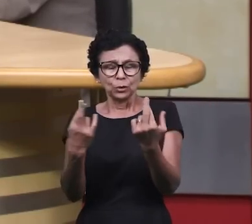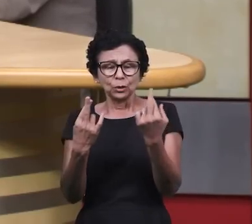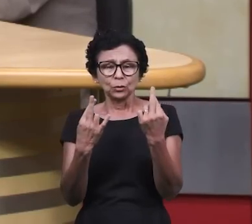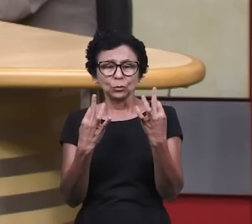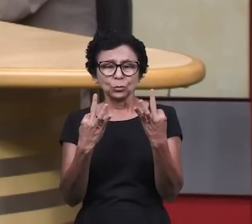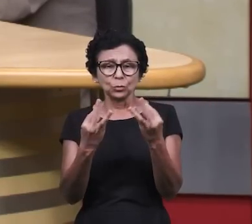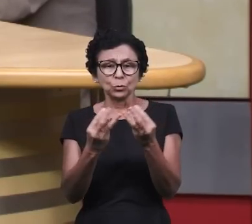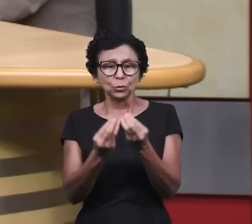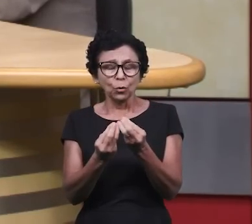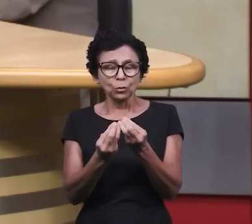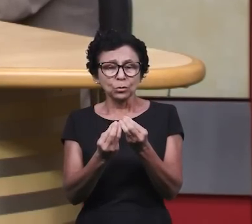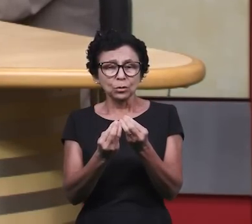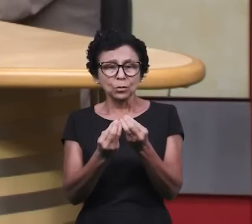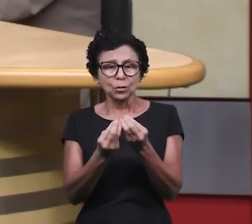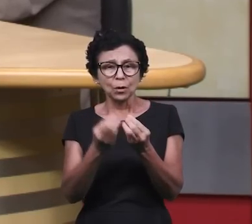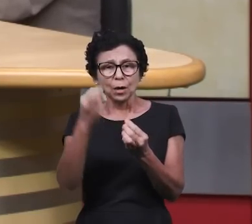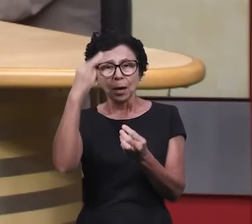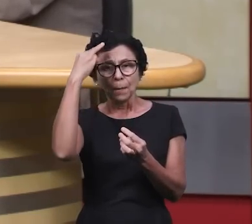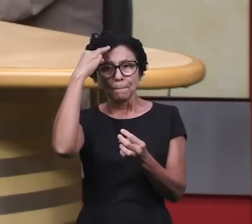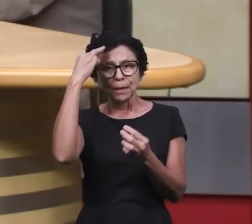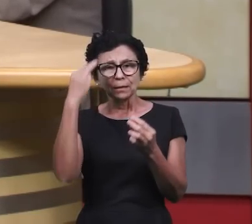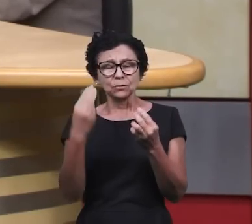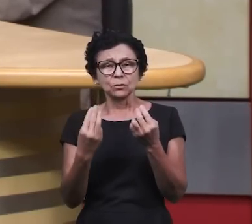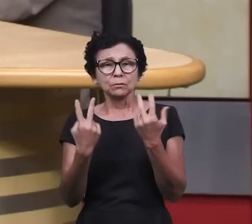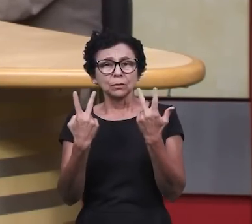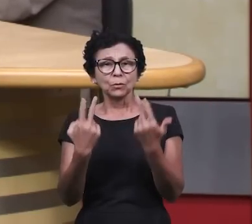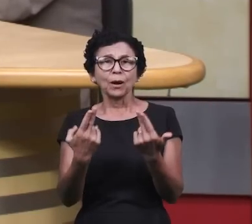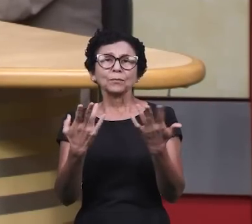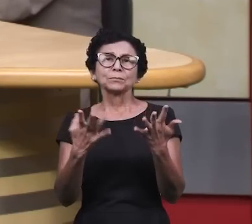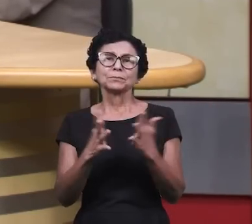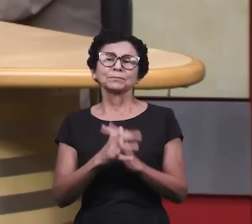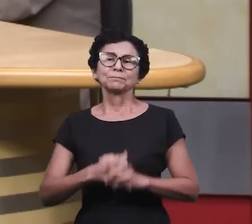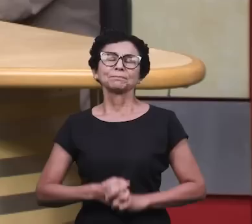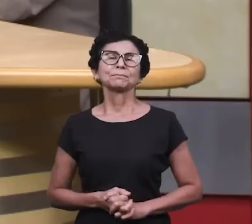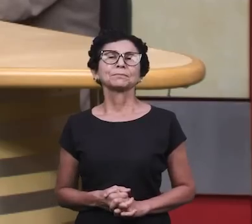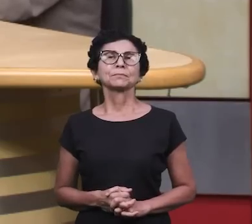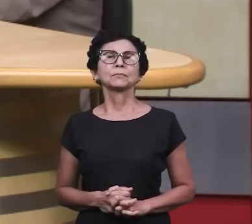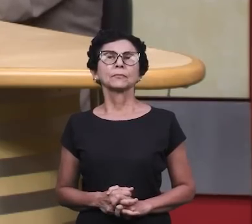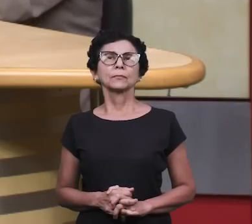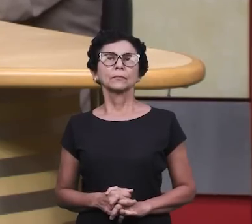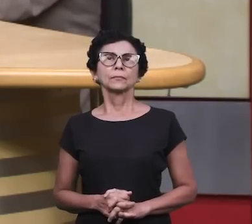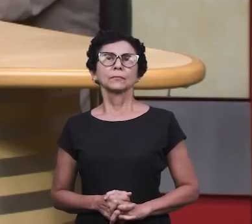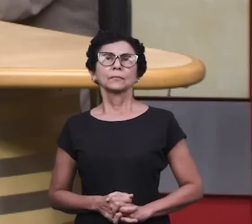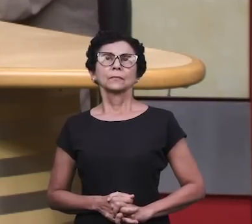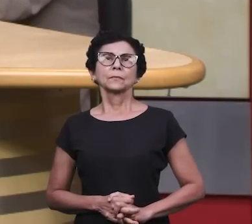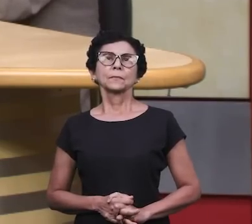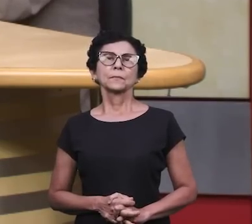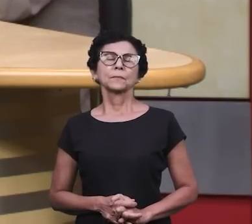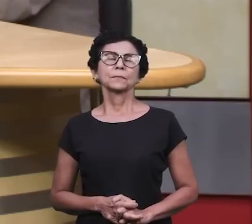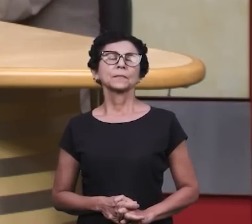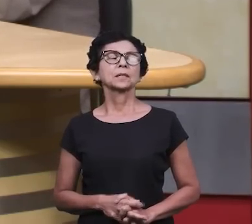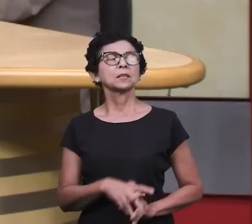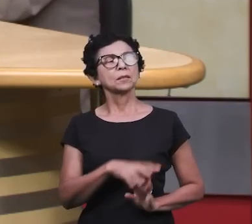uma coisa que chamou muito minha atenção. Muito bom. Antônio Carlos, isso é muito bom. Eu acho que foi mas nisso aí, Antônio